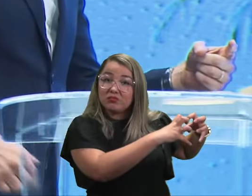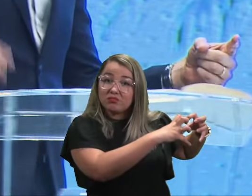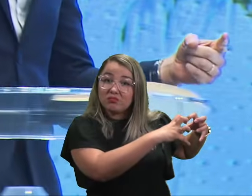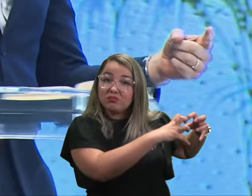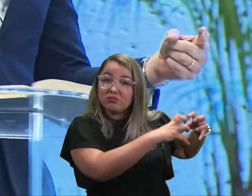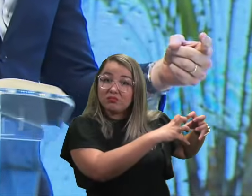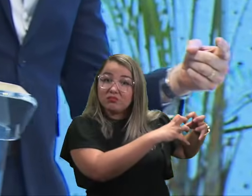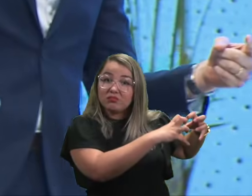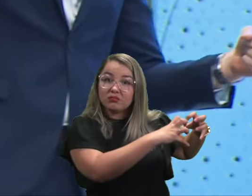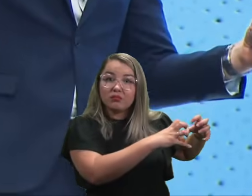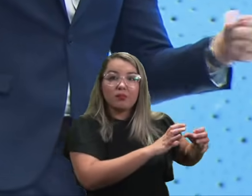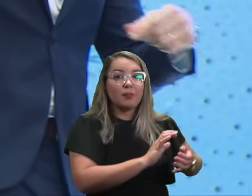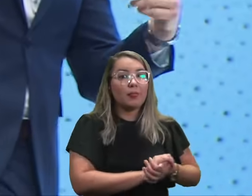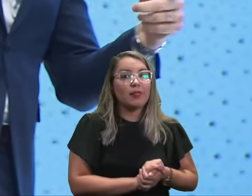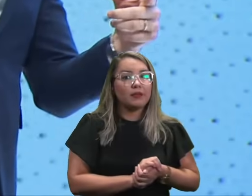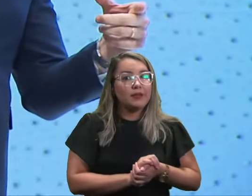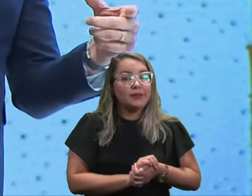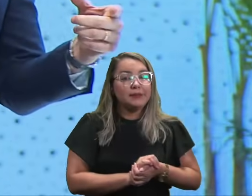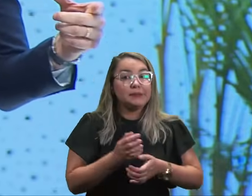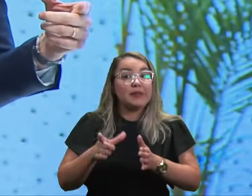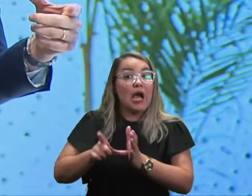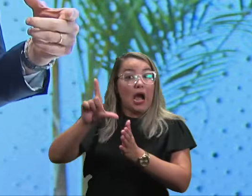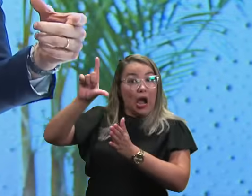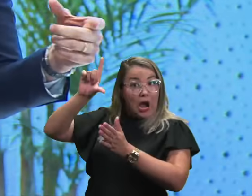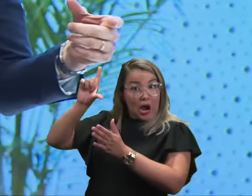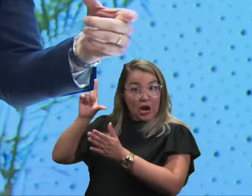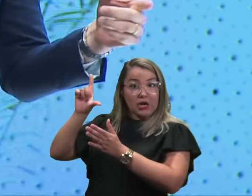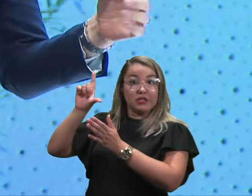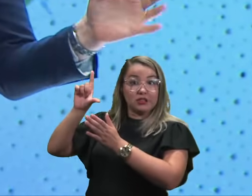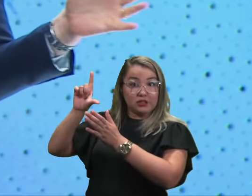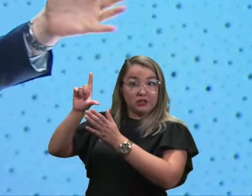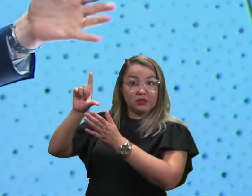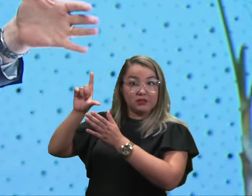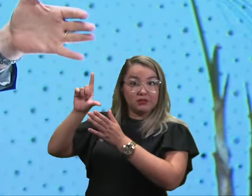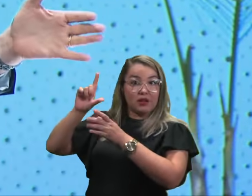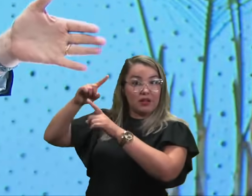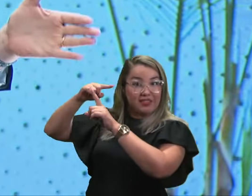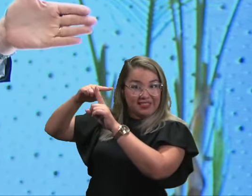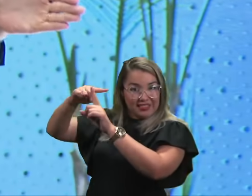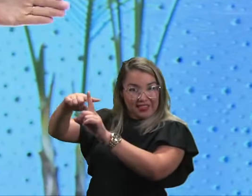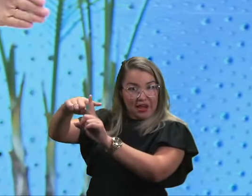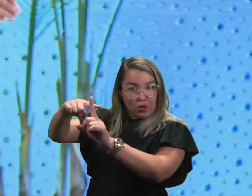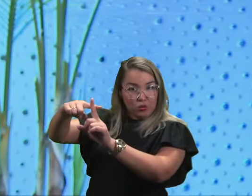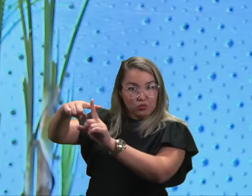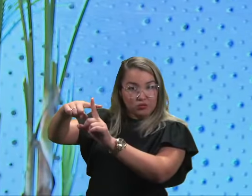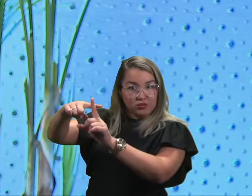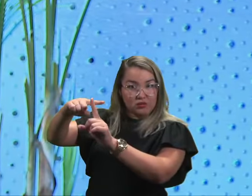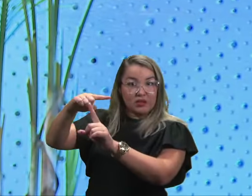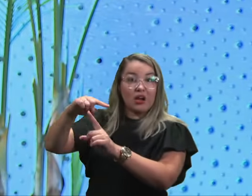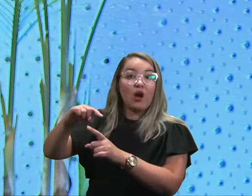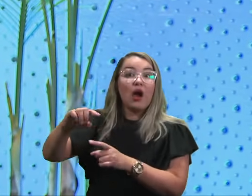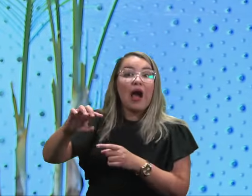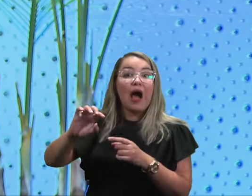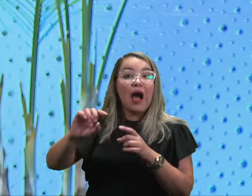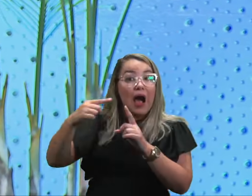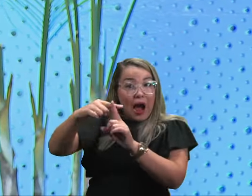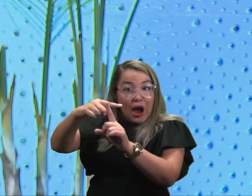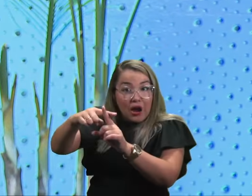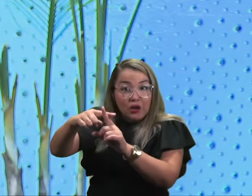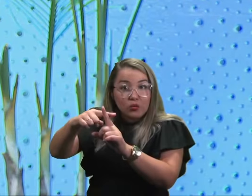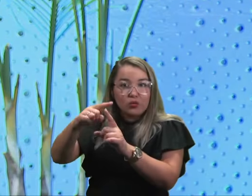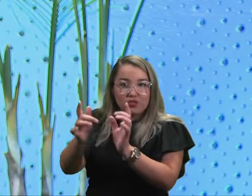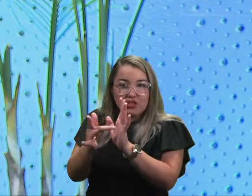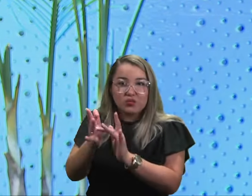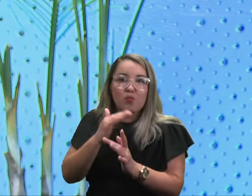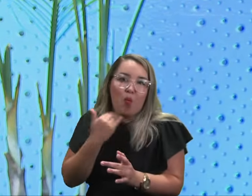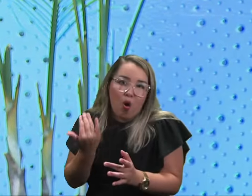Antes da cruz, antes do evento da cruz, que a cruz aconteceria no dia seguinte a este,